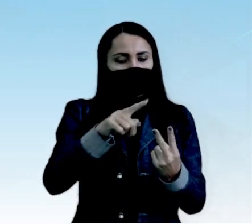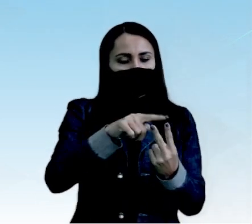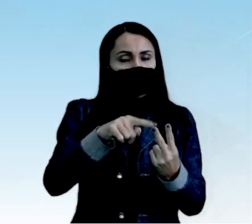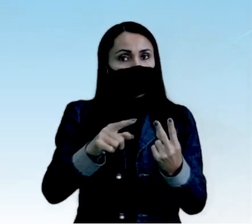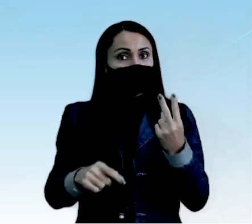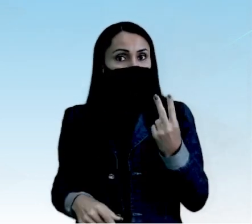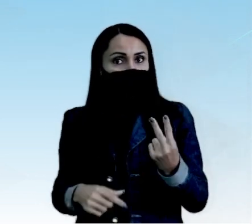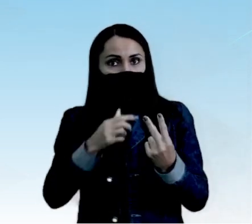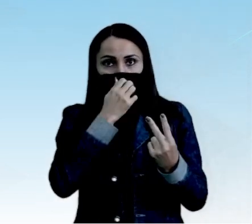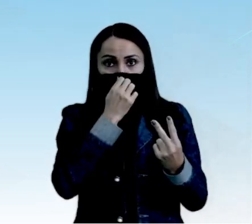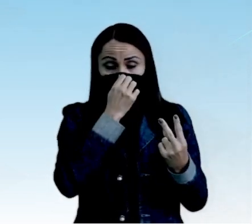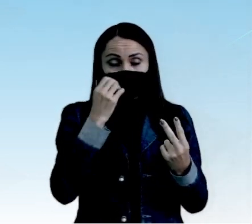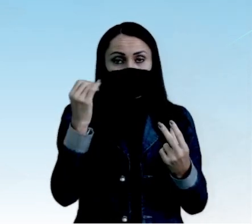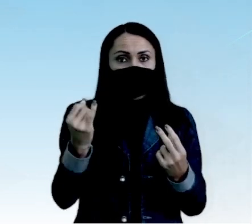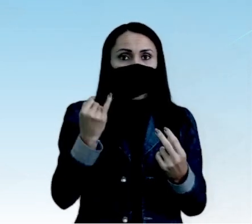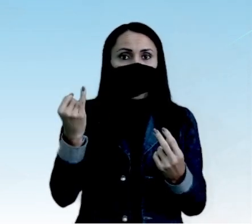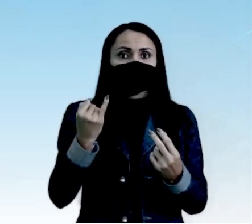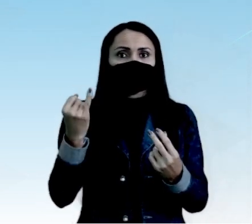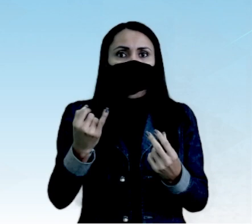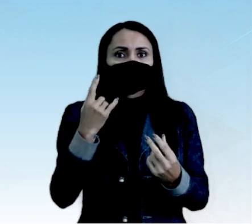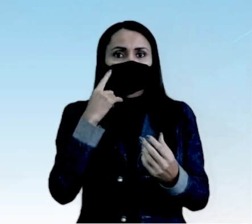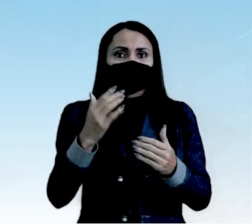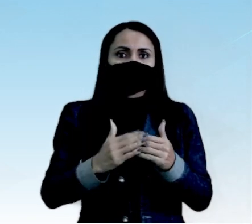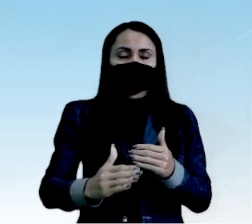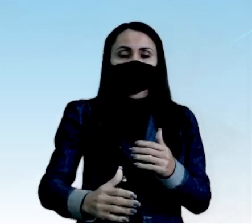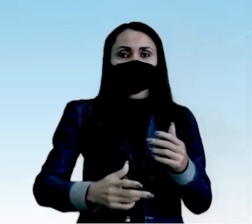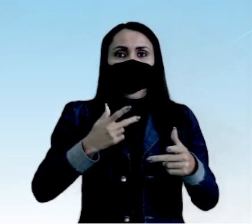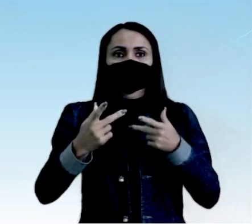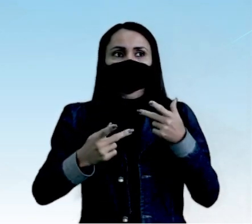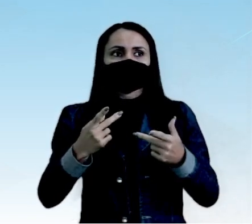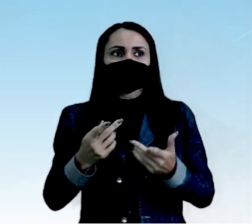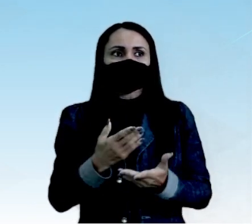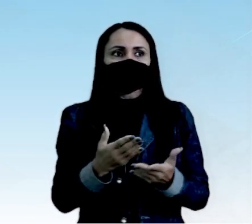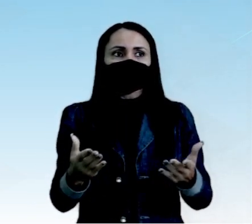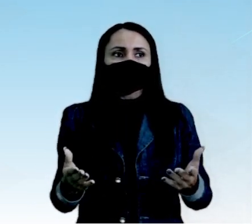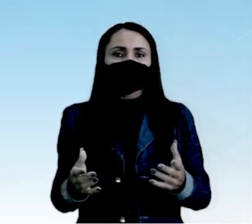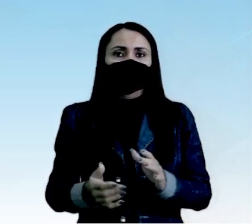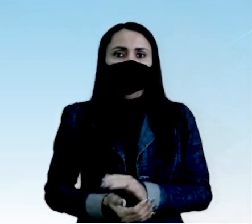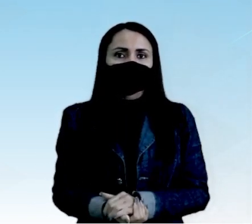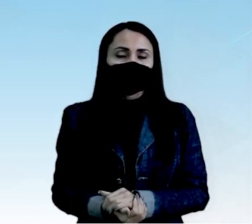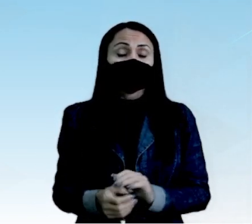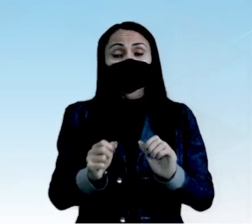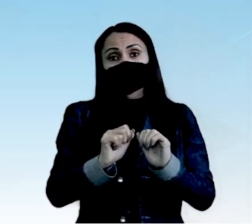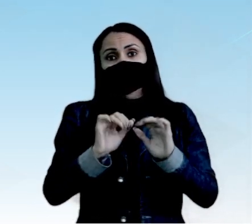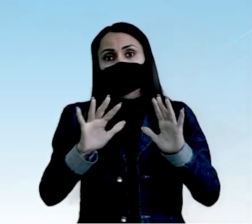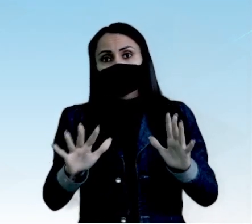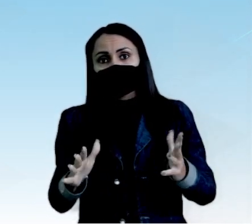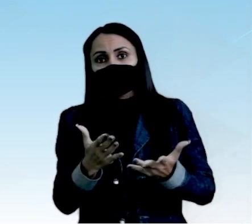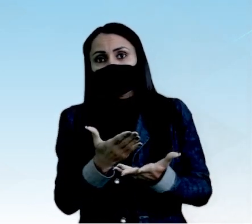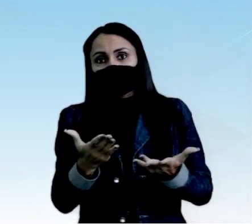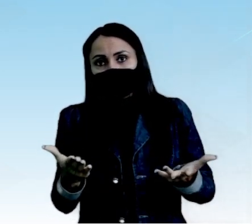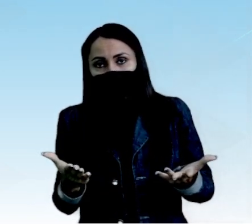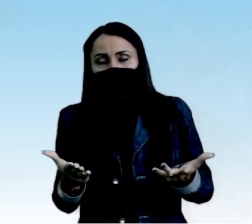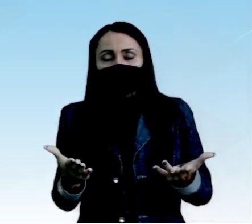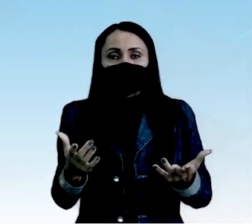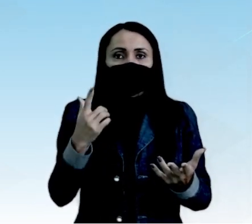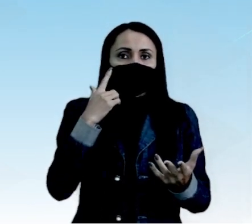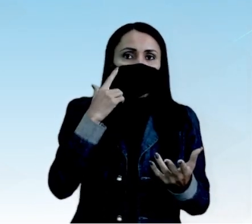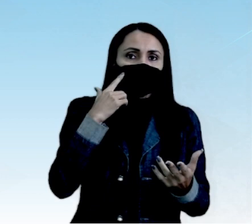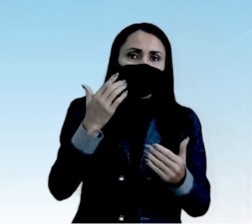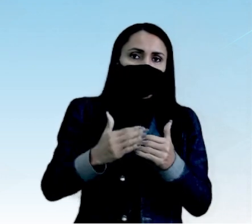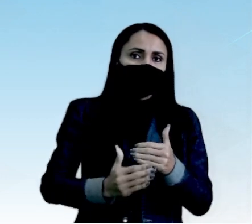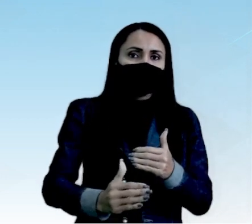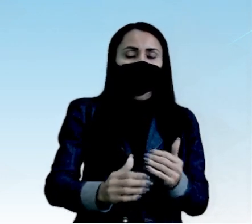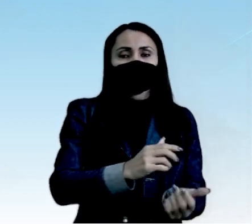que foram essenciais para começar a falar sobre grandezas e medidas. É claro, né, que as grandezas e medidas elas surgem a partir